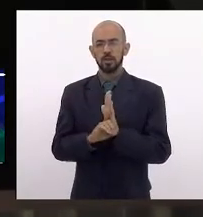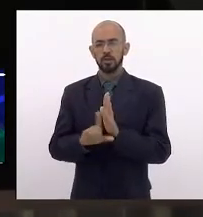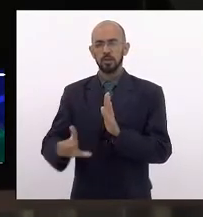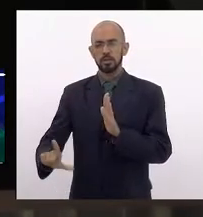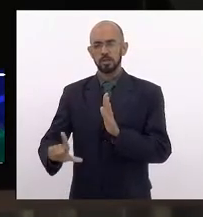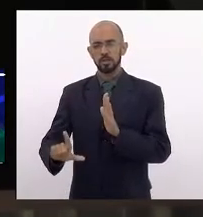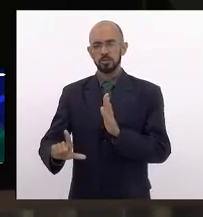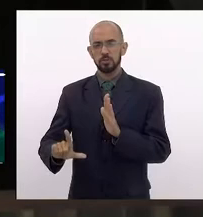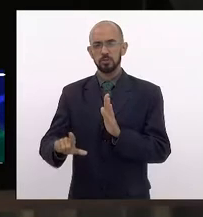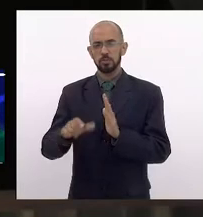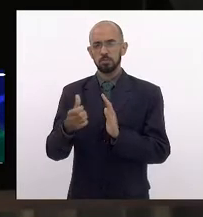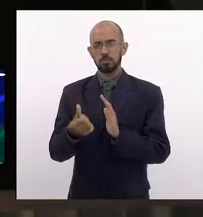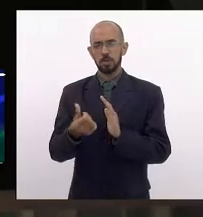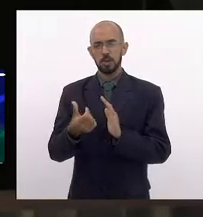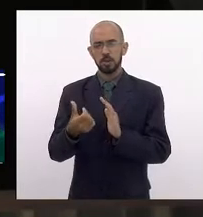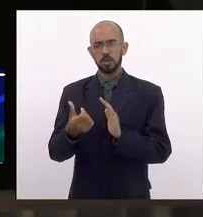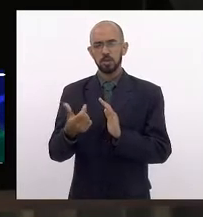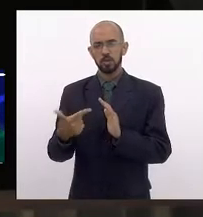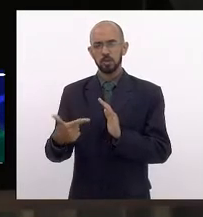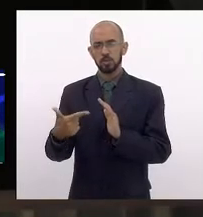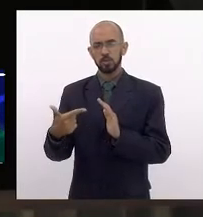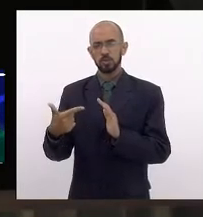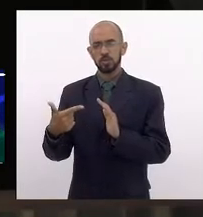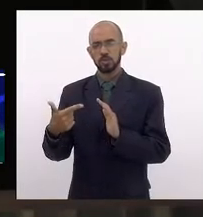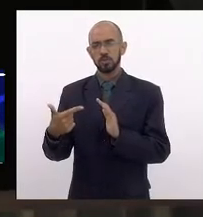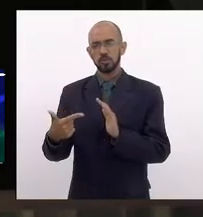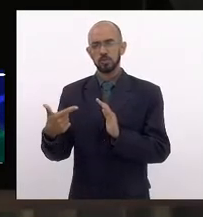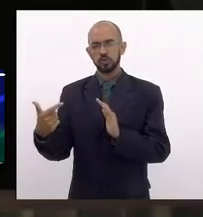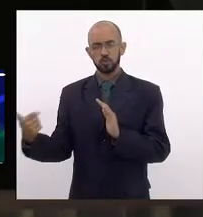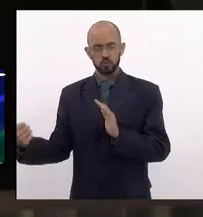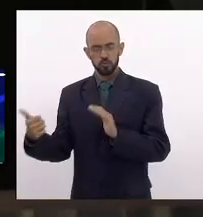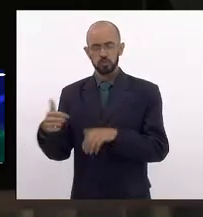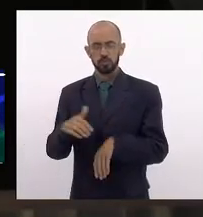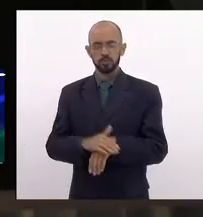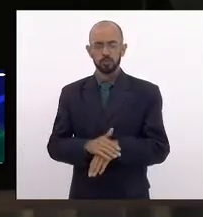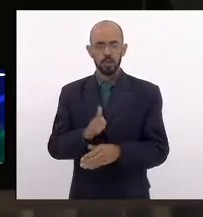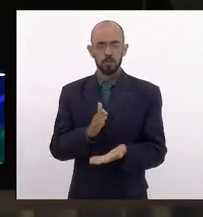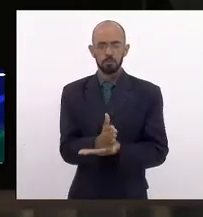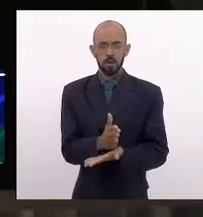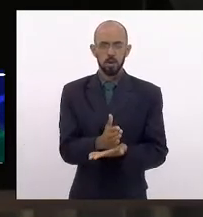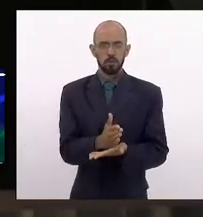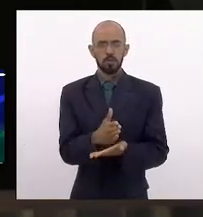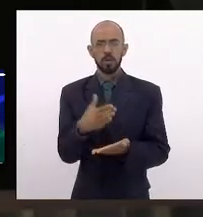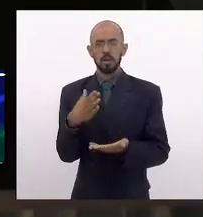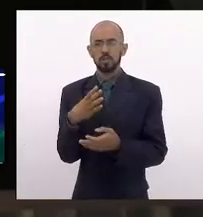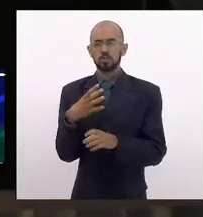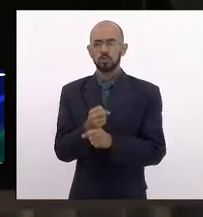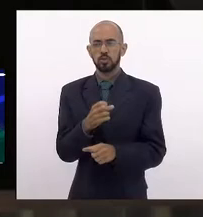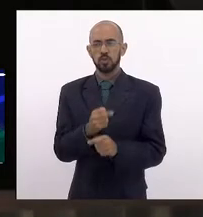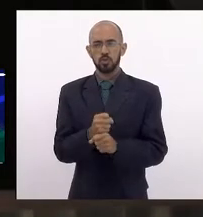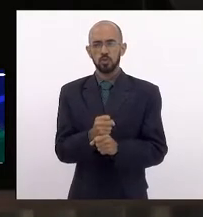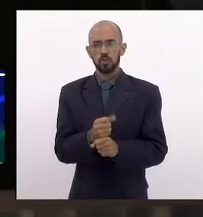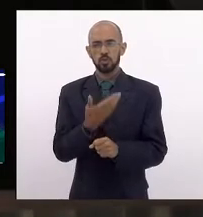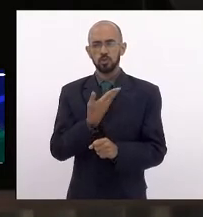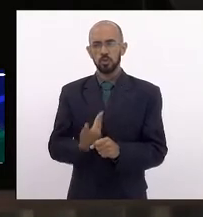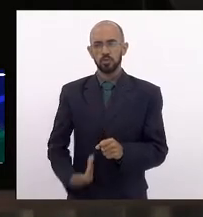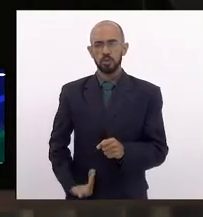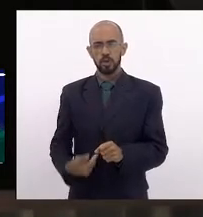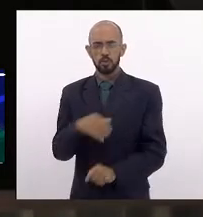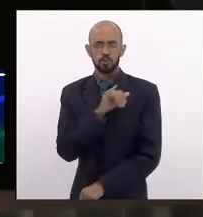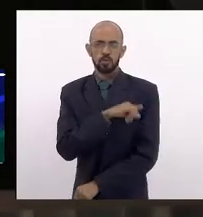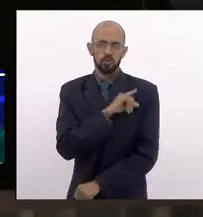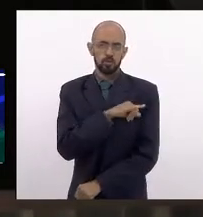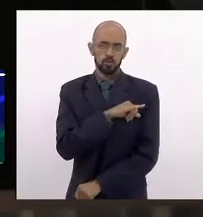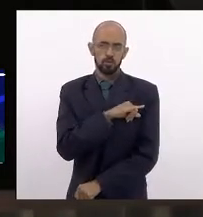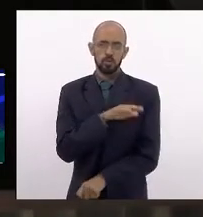que é aprova as contas de gestão do Governo do Estado do Rio de Janeiro e nesse sentido